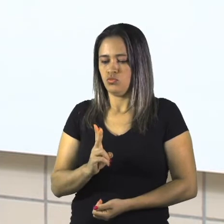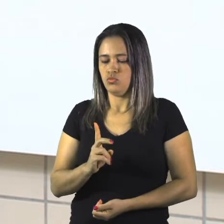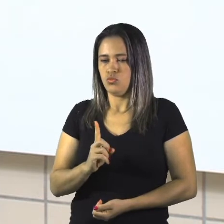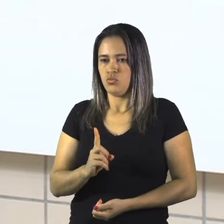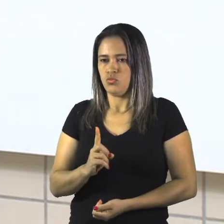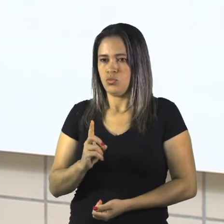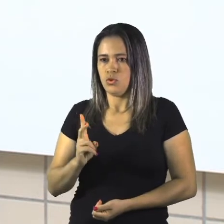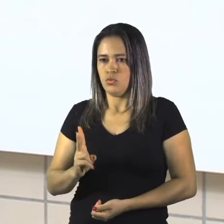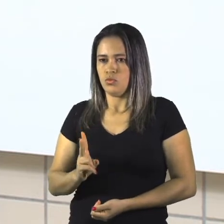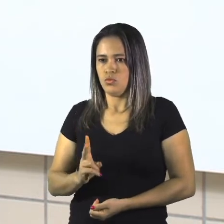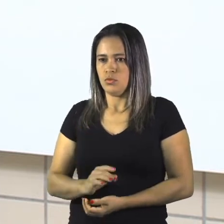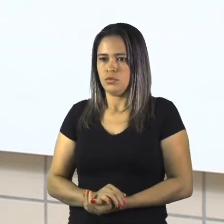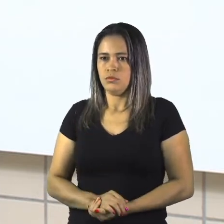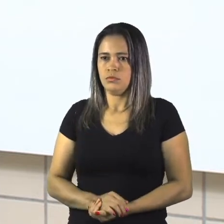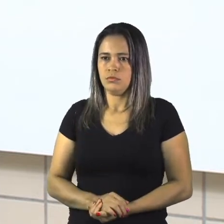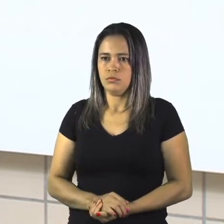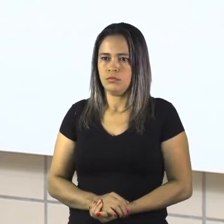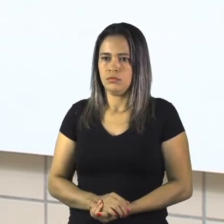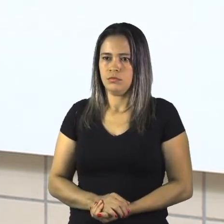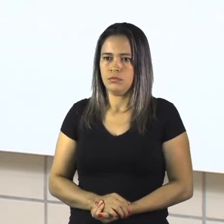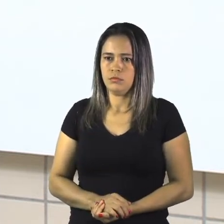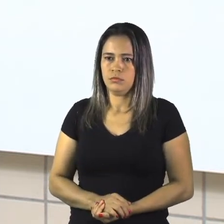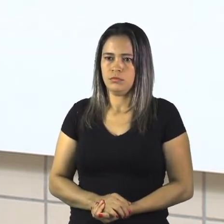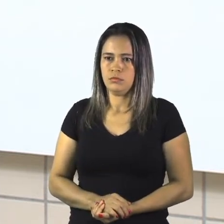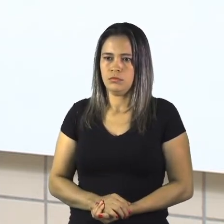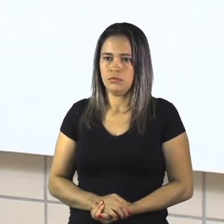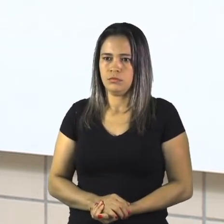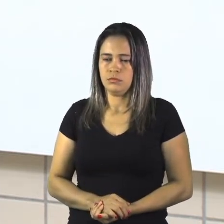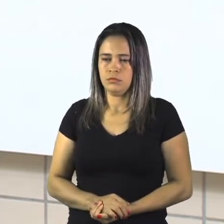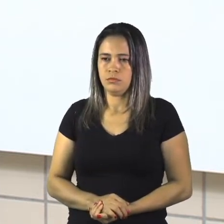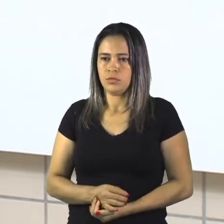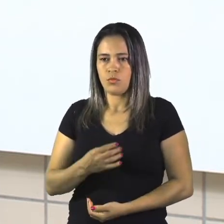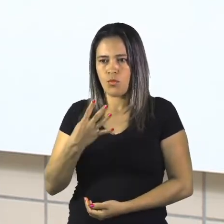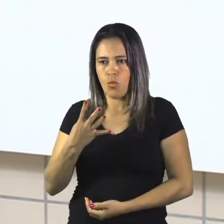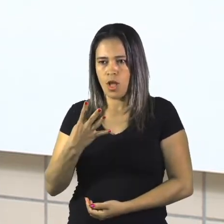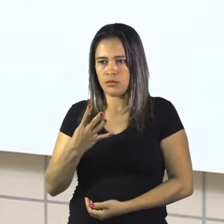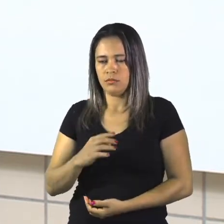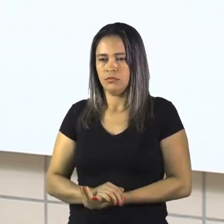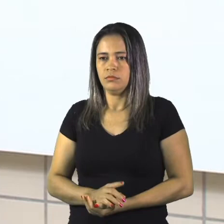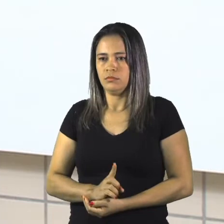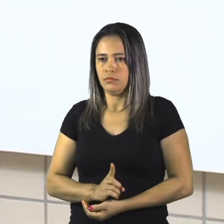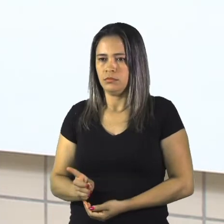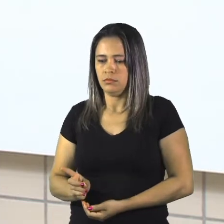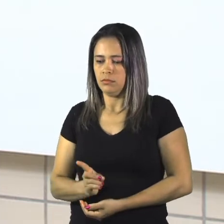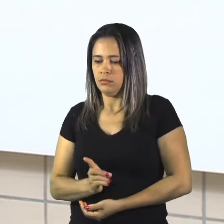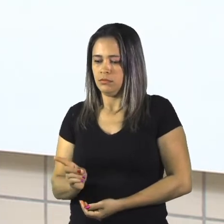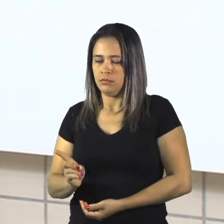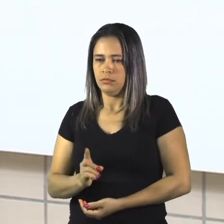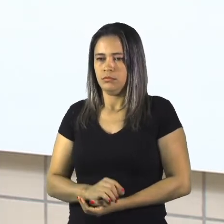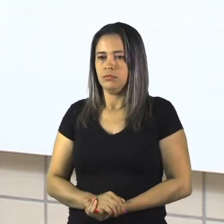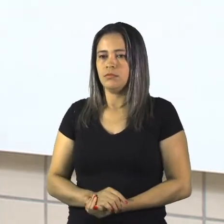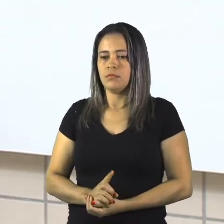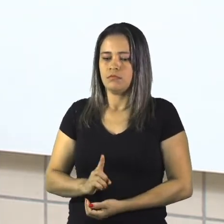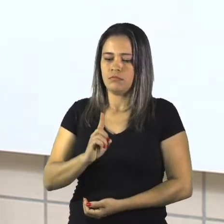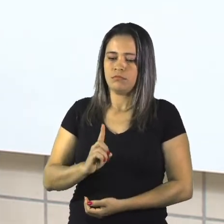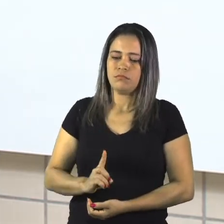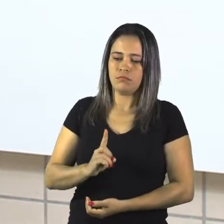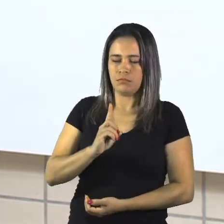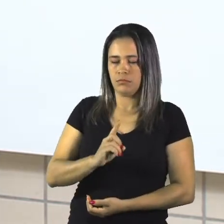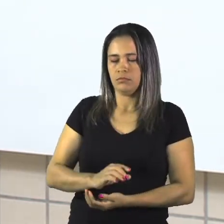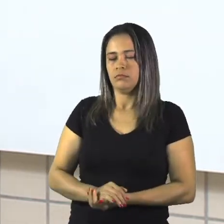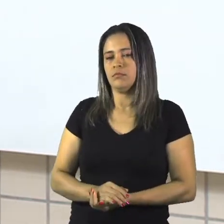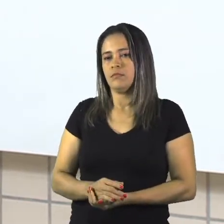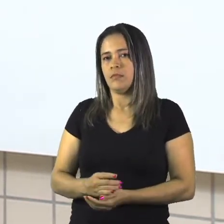2, né? 3, 4 setinhas para indicar o percurso que ele tem que